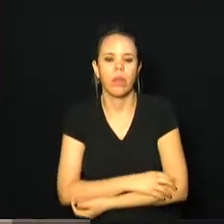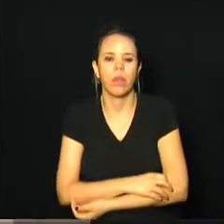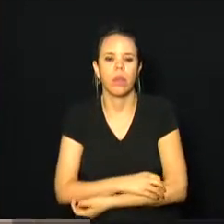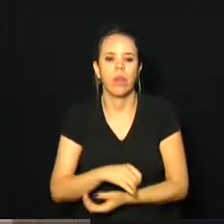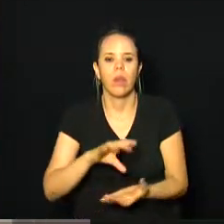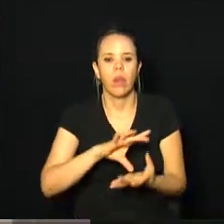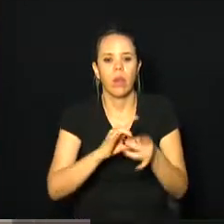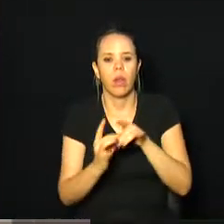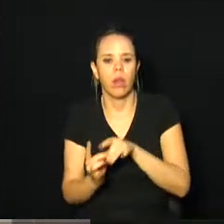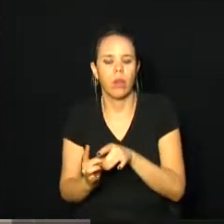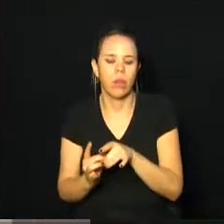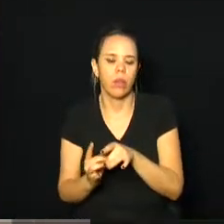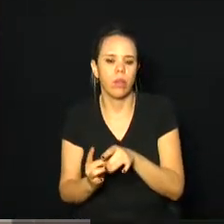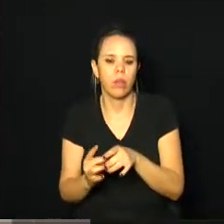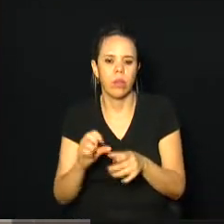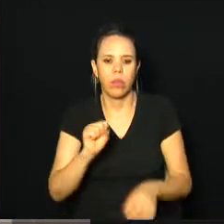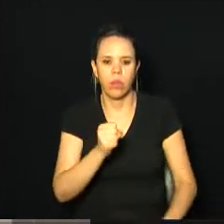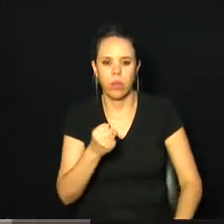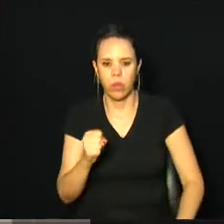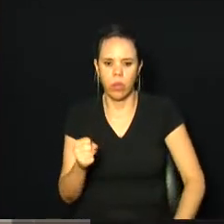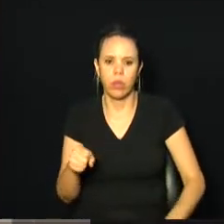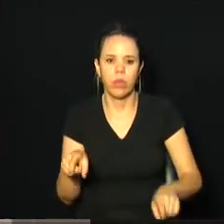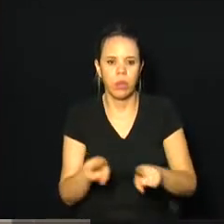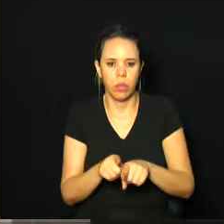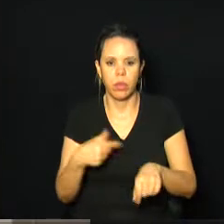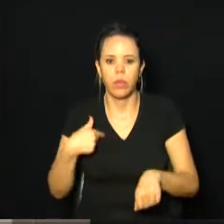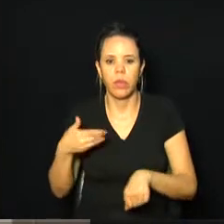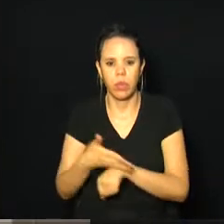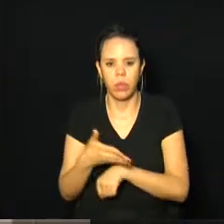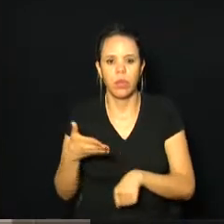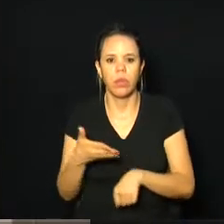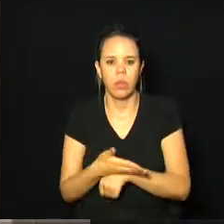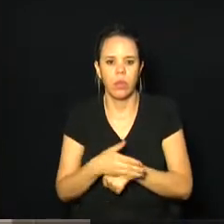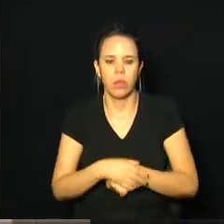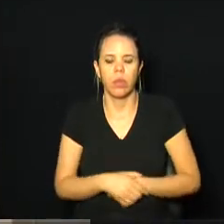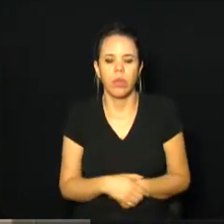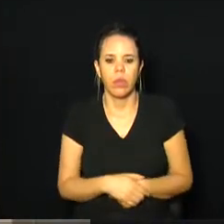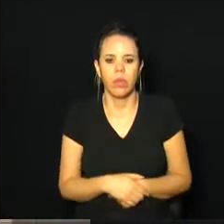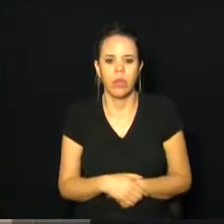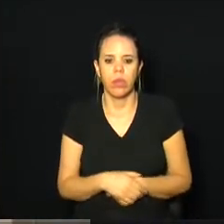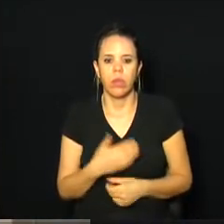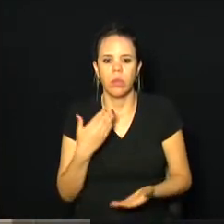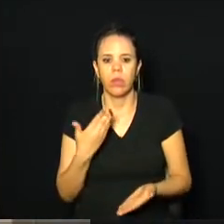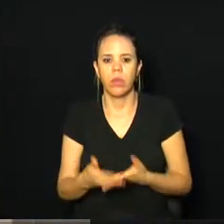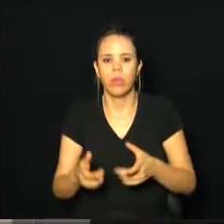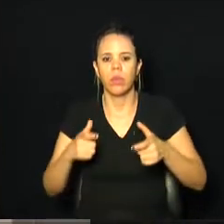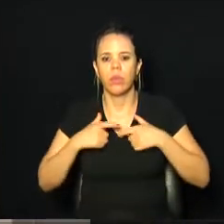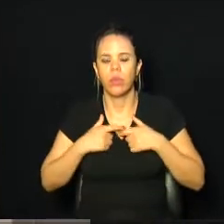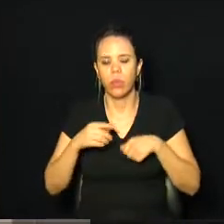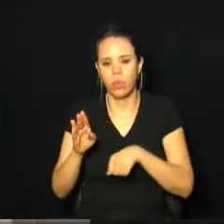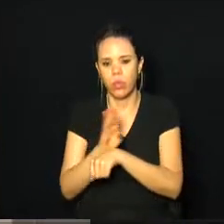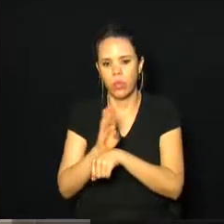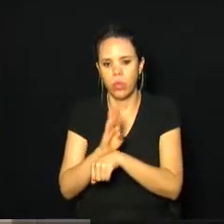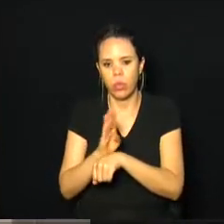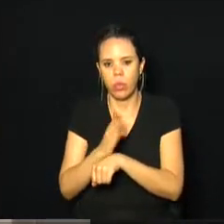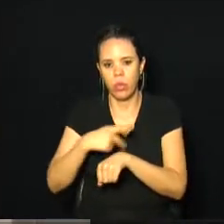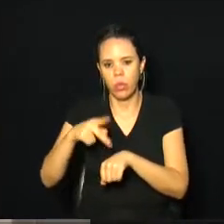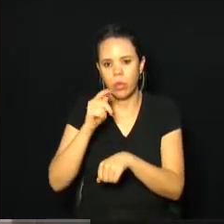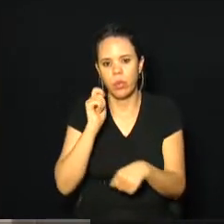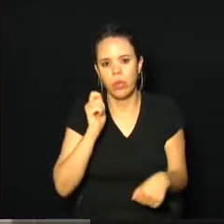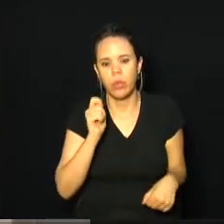aí, como a de 88 também, que eu participei, perdeu a medalha de bronze para a Argentina. Mas